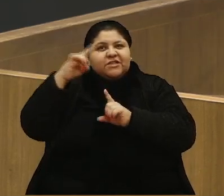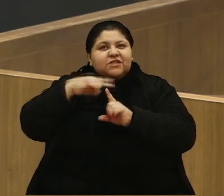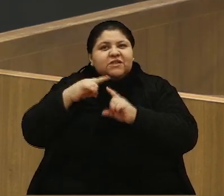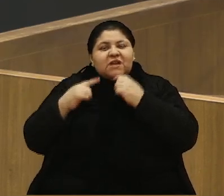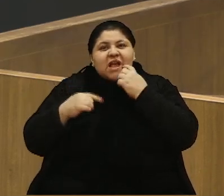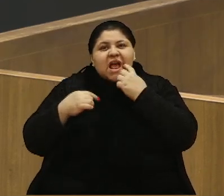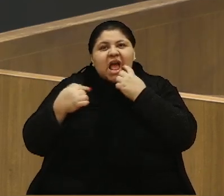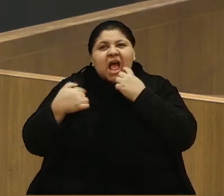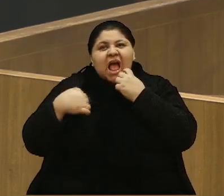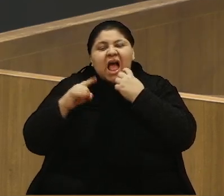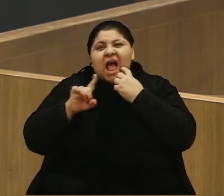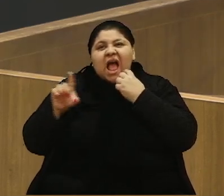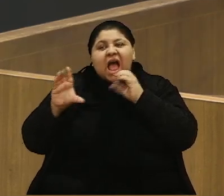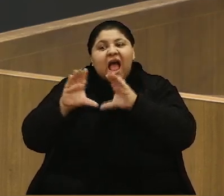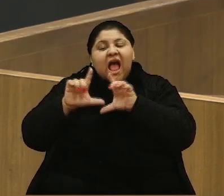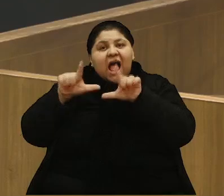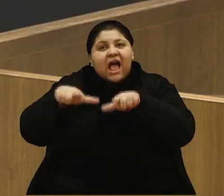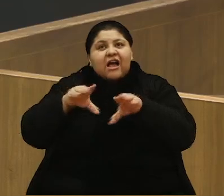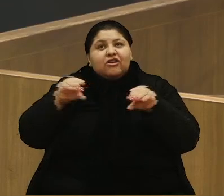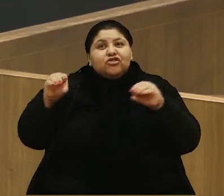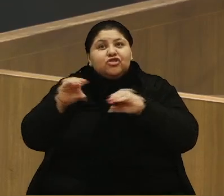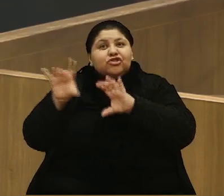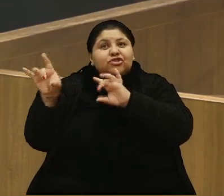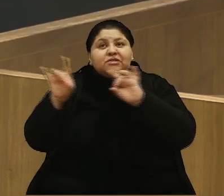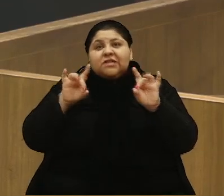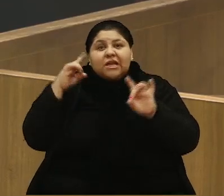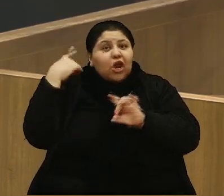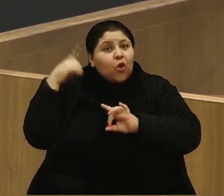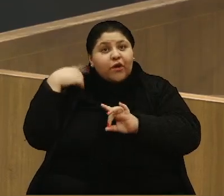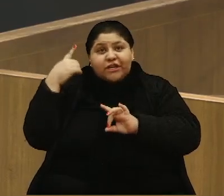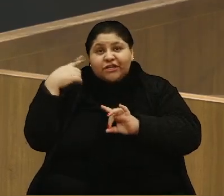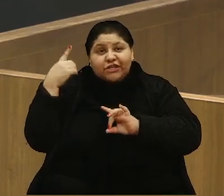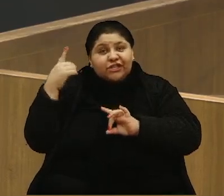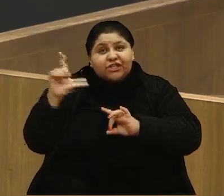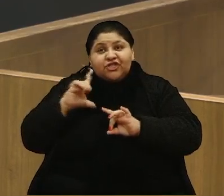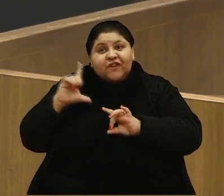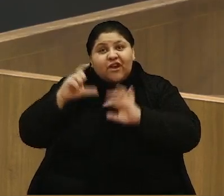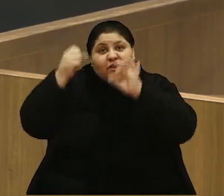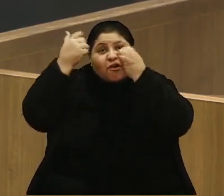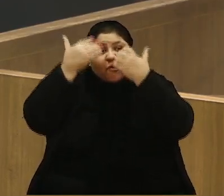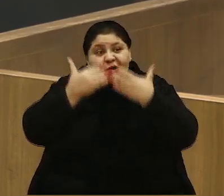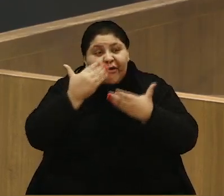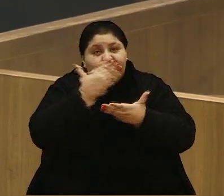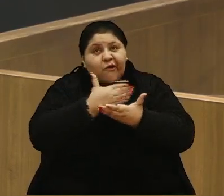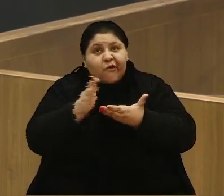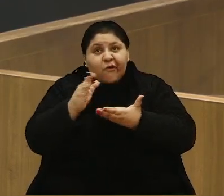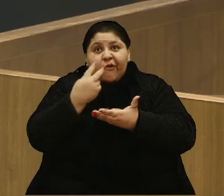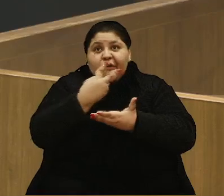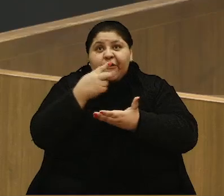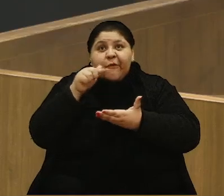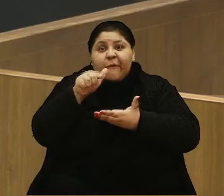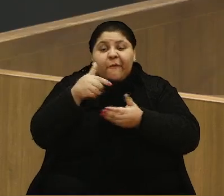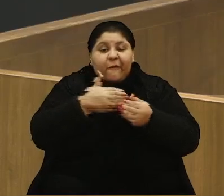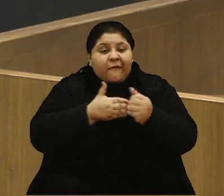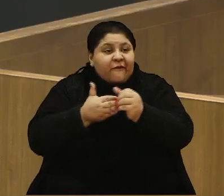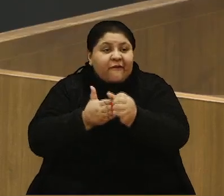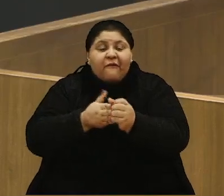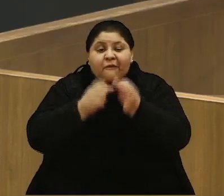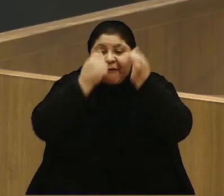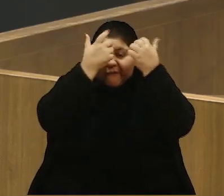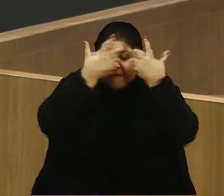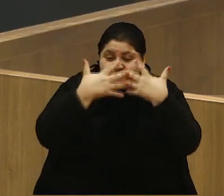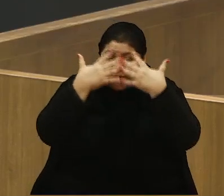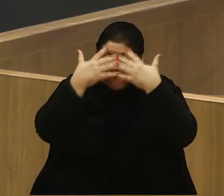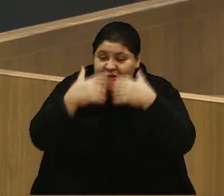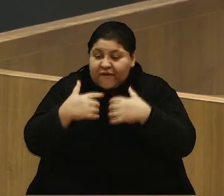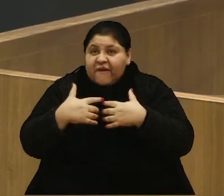O que não é a zona de conforto do pessoal da página, que enlouqueceu, coitados, tiveram que se explicar, perdendo cerca de 2.000 seguidores, estão se explicando, assumiram